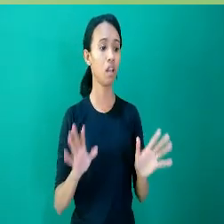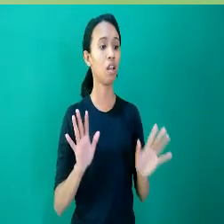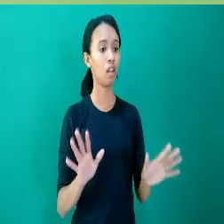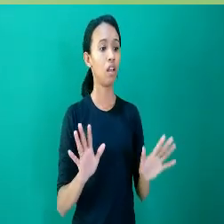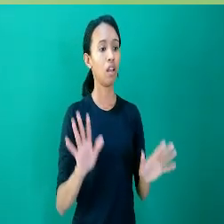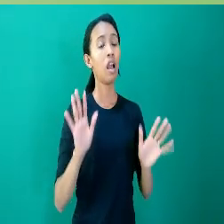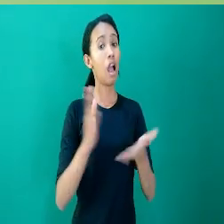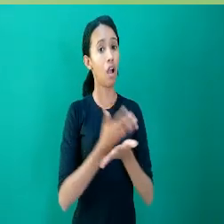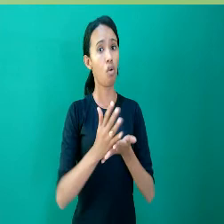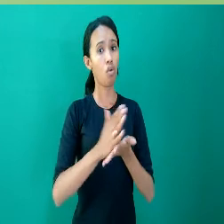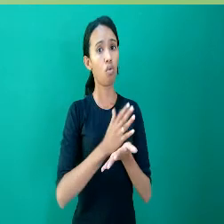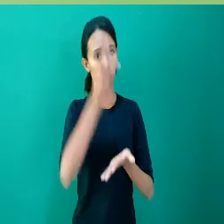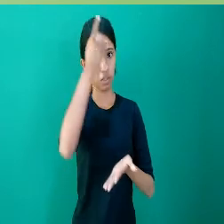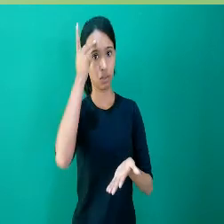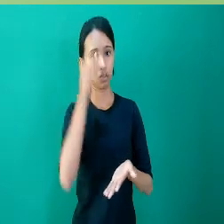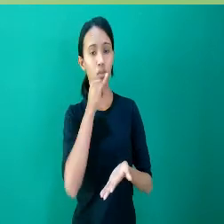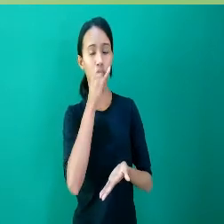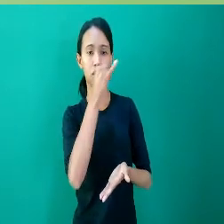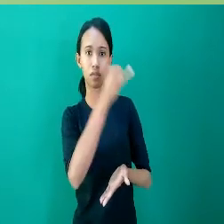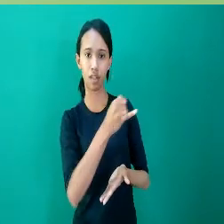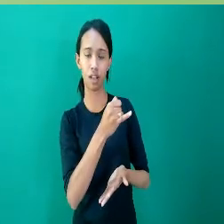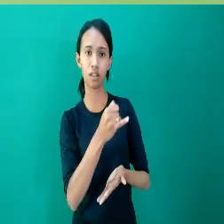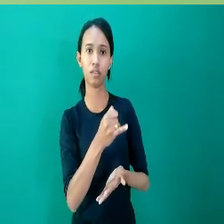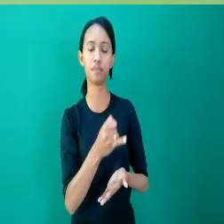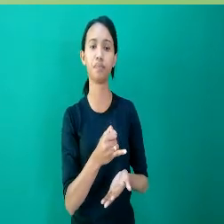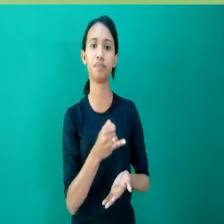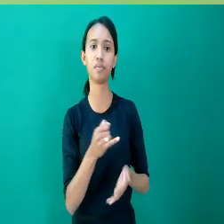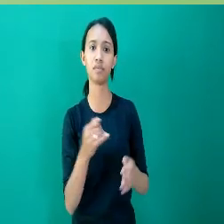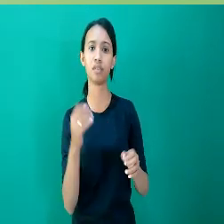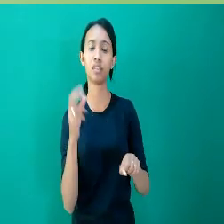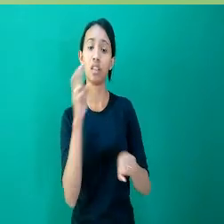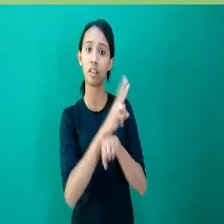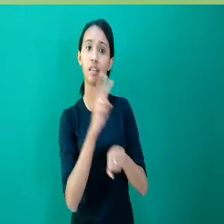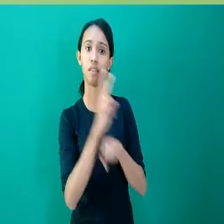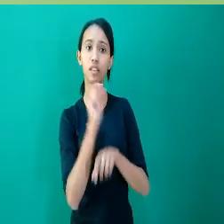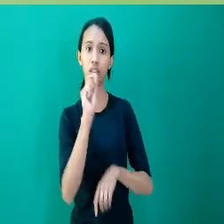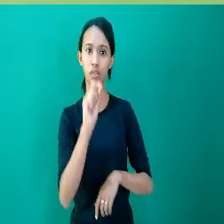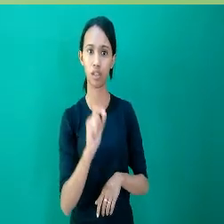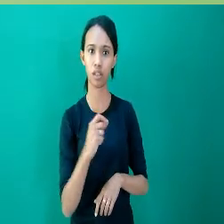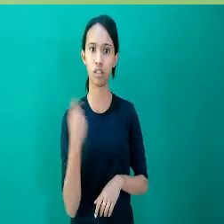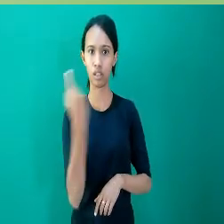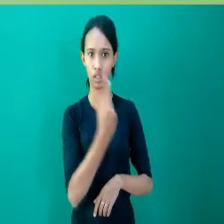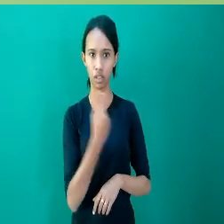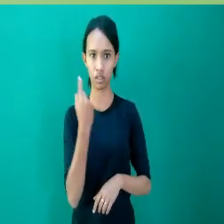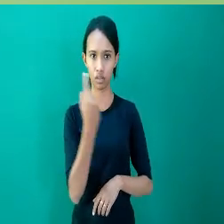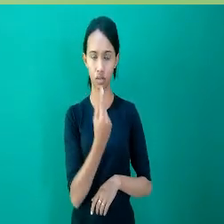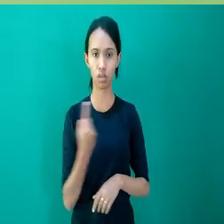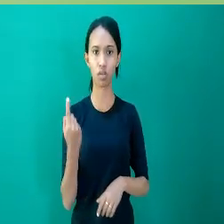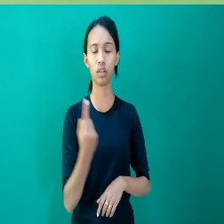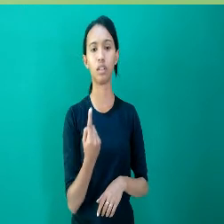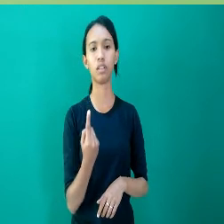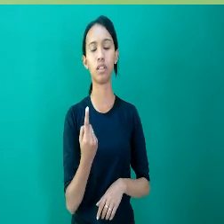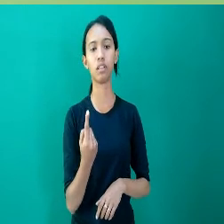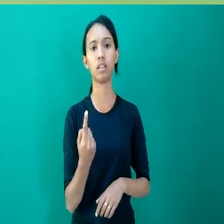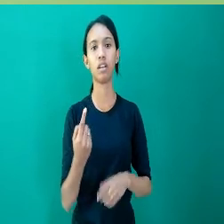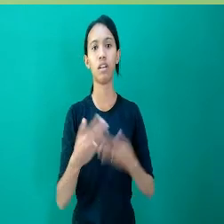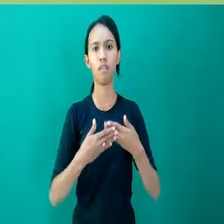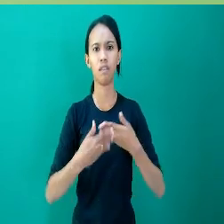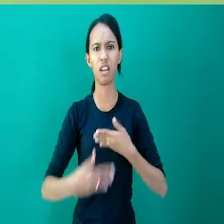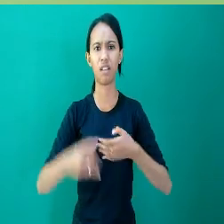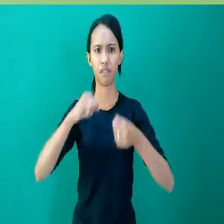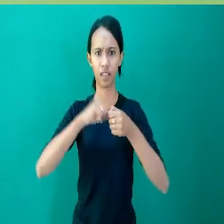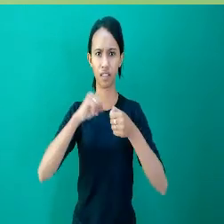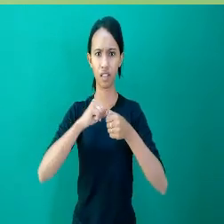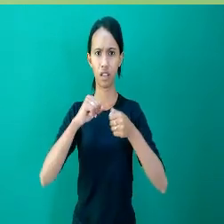diga, teu filho, que o momento, né, alguns defendem que nós não podemos nos comportar